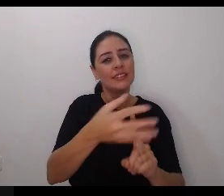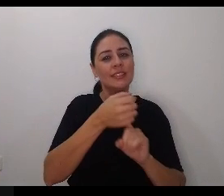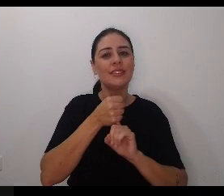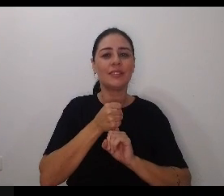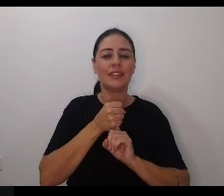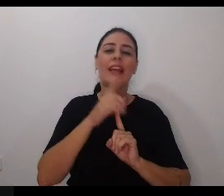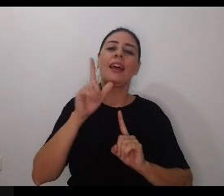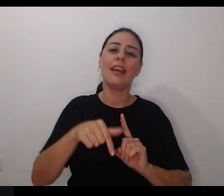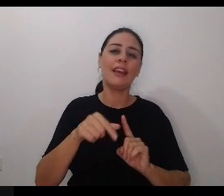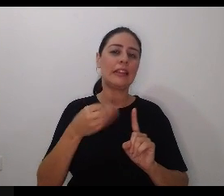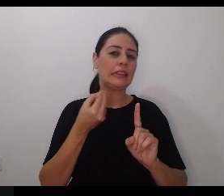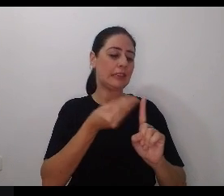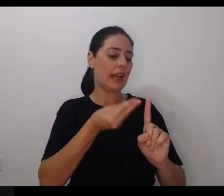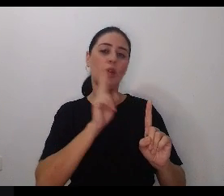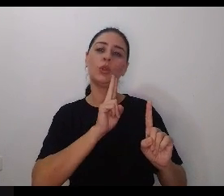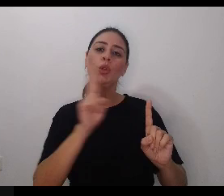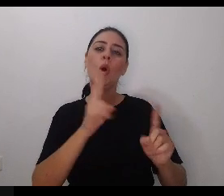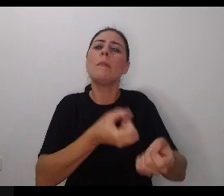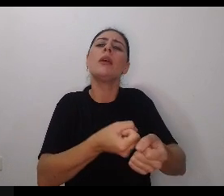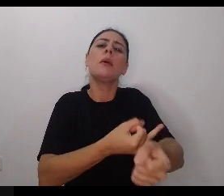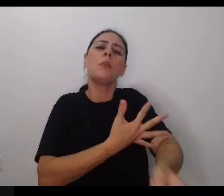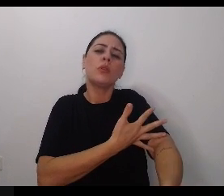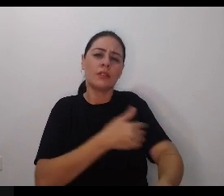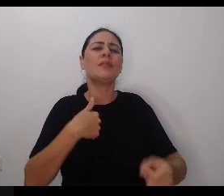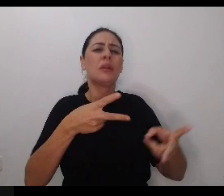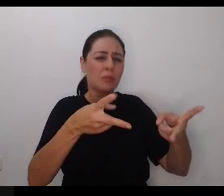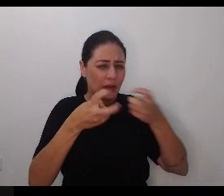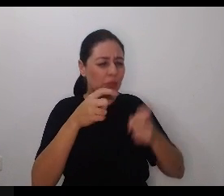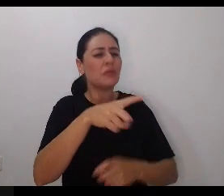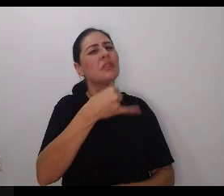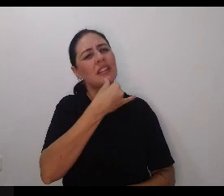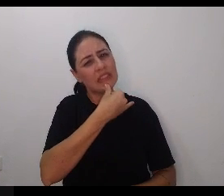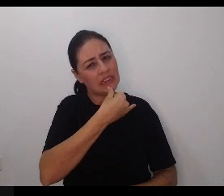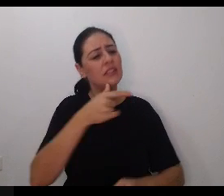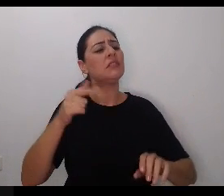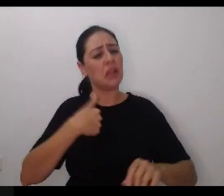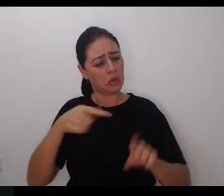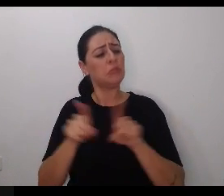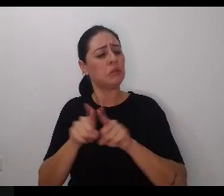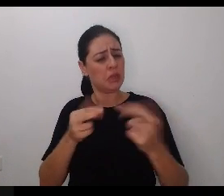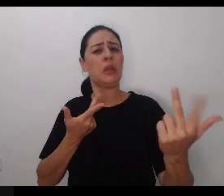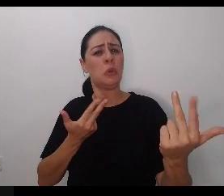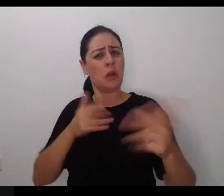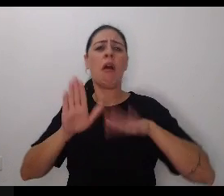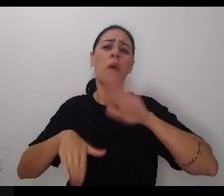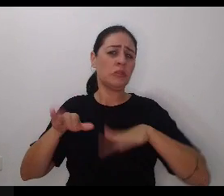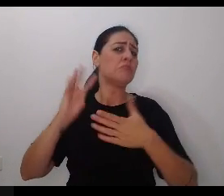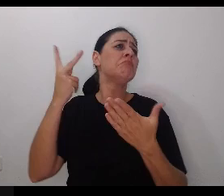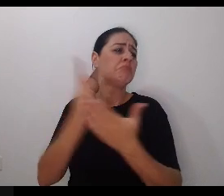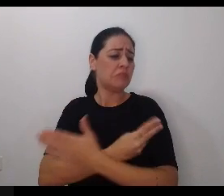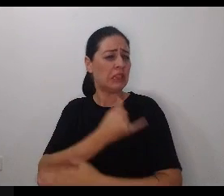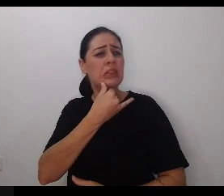né? A gente auxilia dando nome para a emoção. Eu estou percebendo que você está triste, né? Eu também me sinto triste às